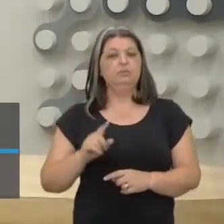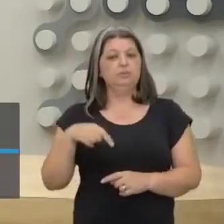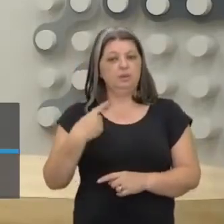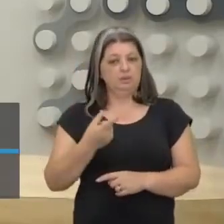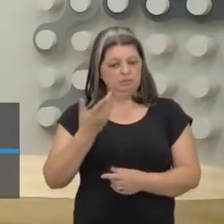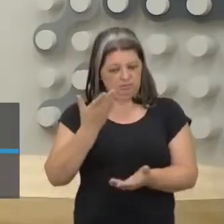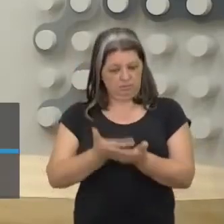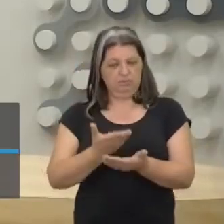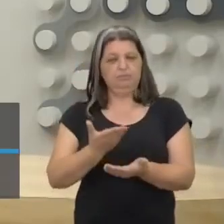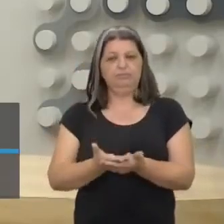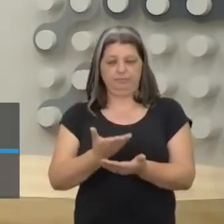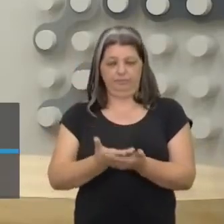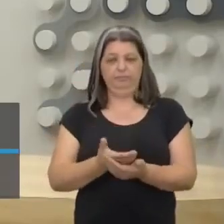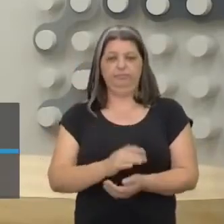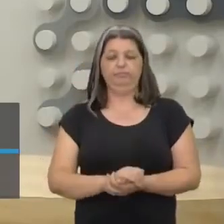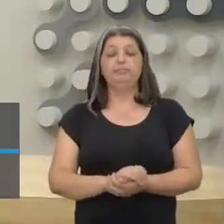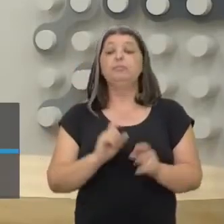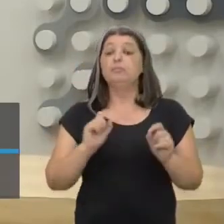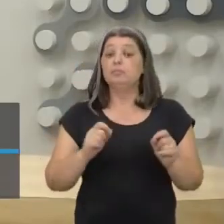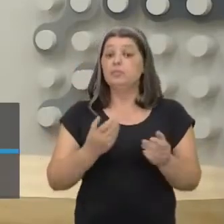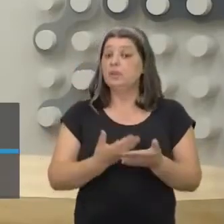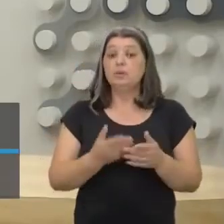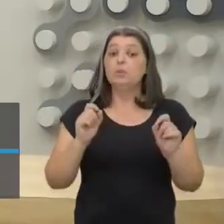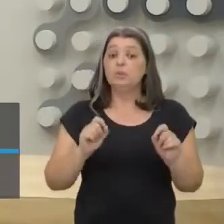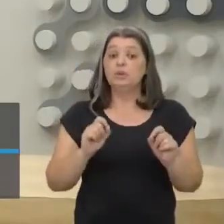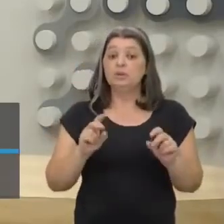com vocês e a aula de hoje é